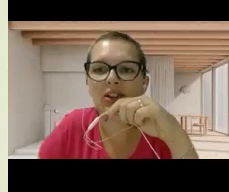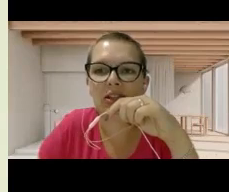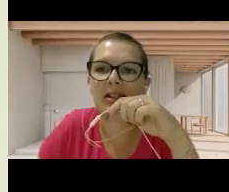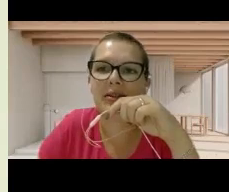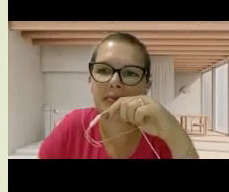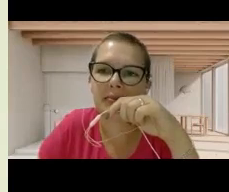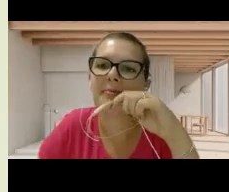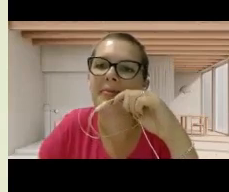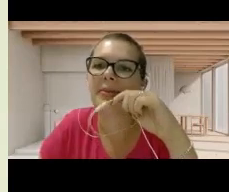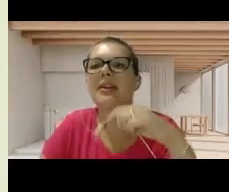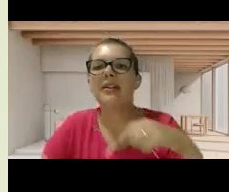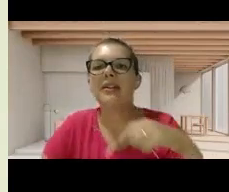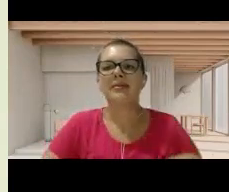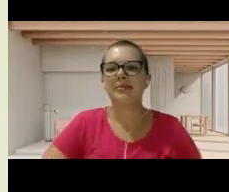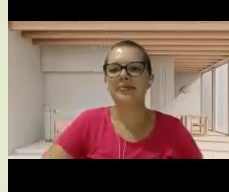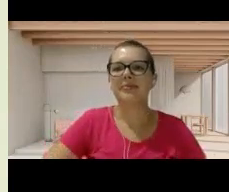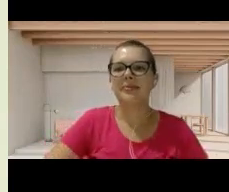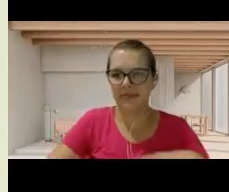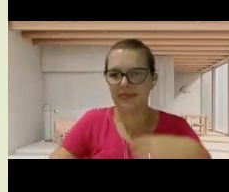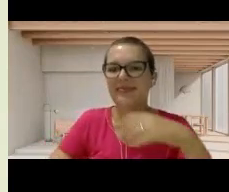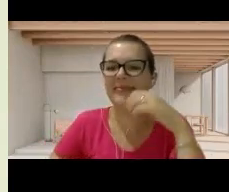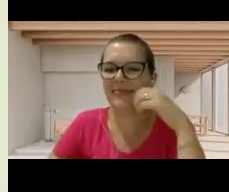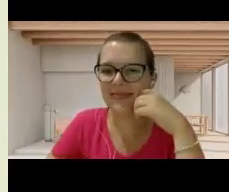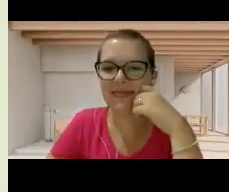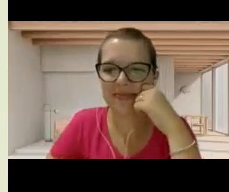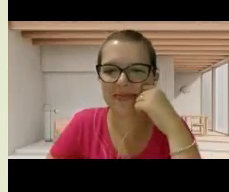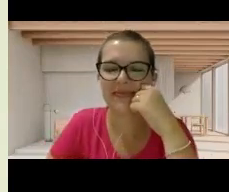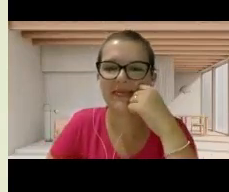das barragens. Ainda não, é